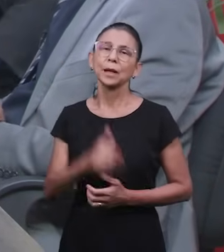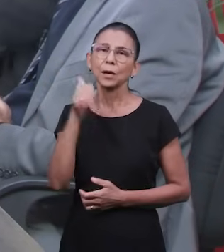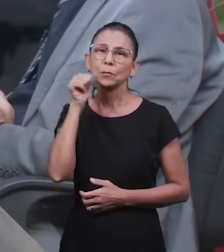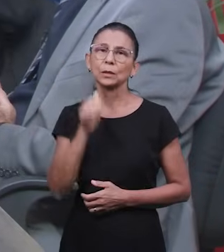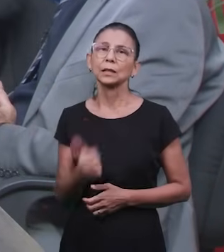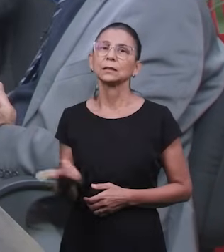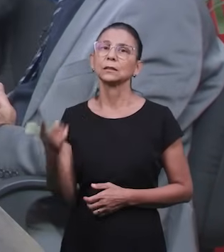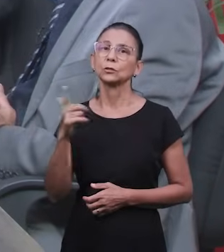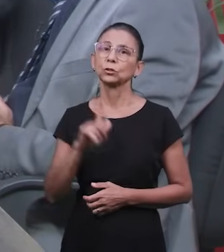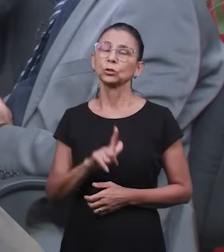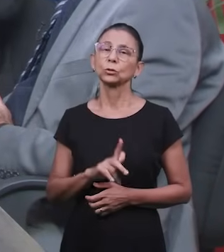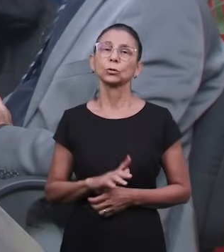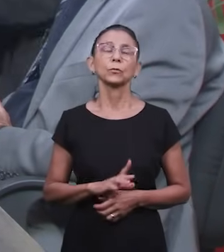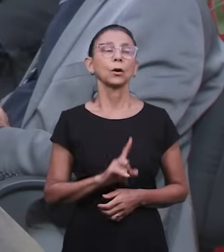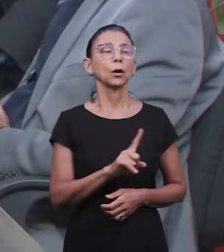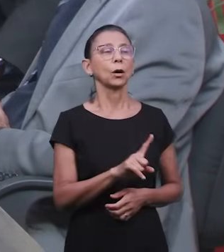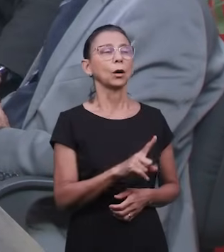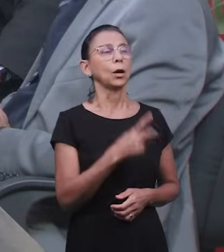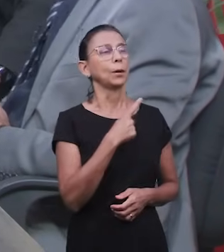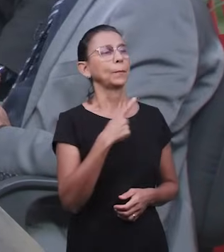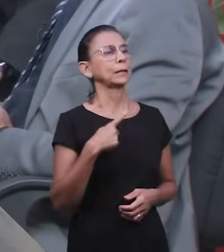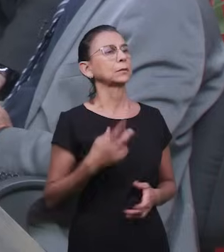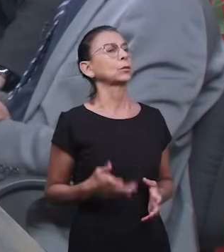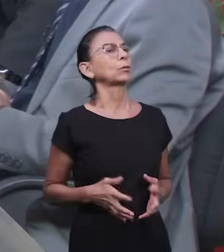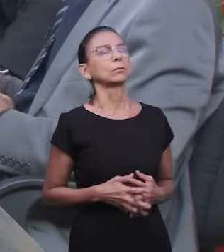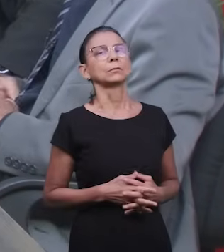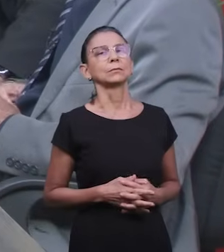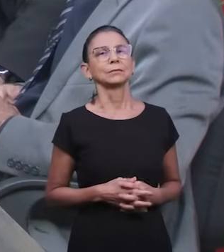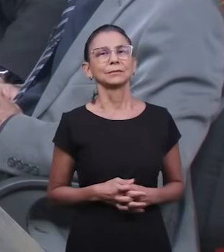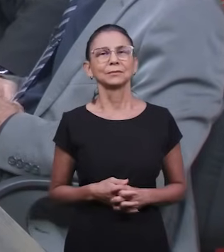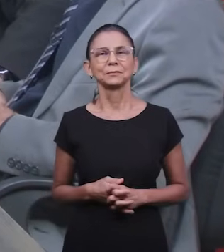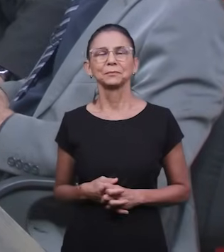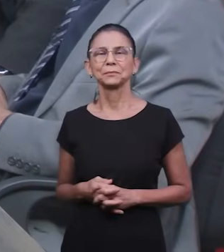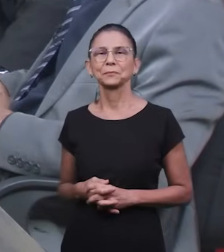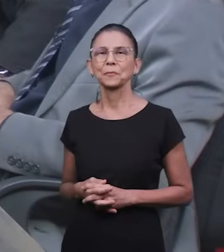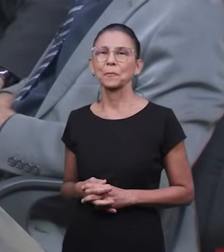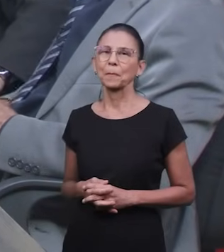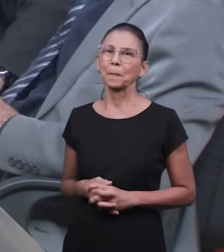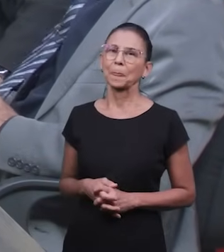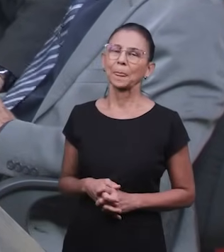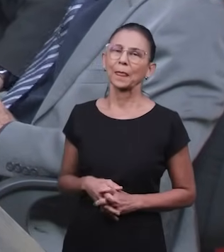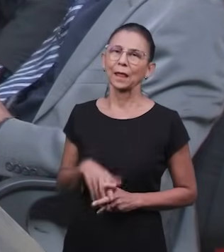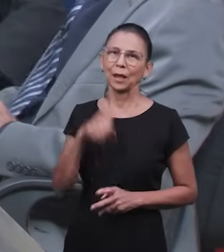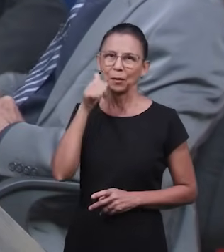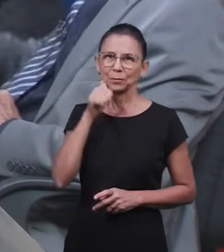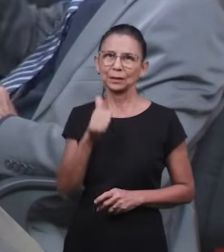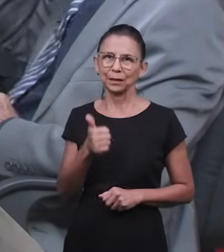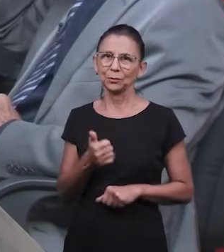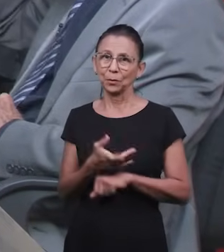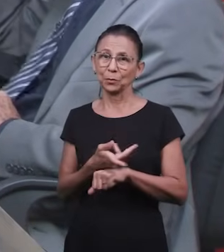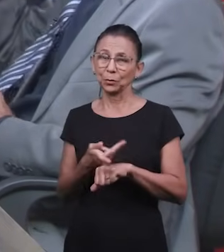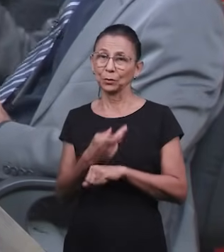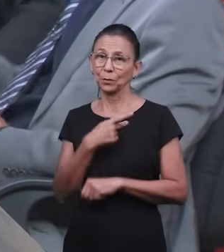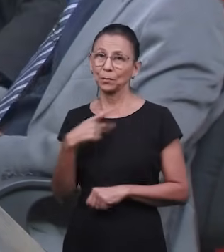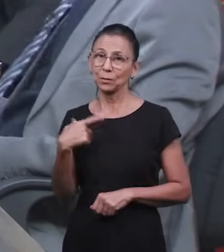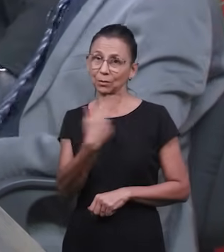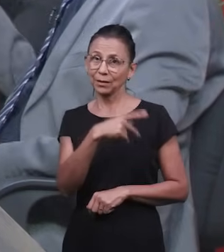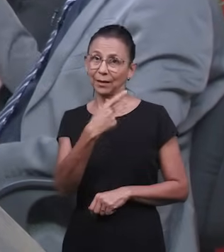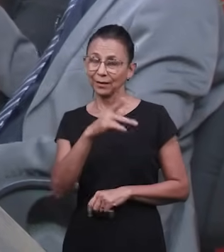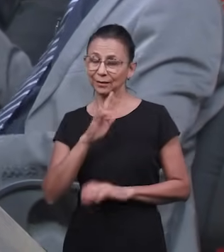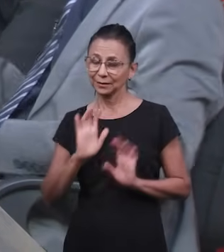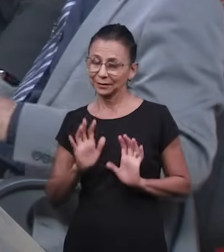o pastor falou assim, agora o caso é sério mesmo. Porque aí... Tarja preta agora.